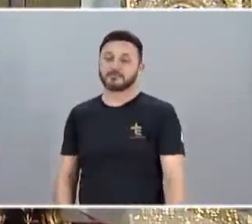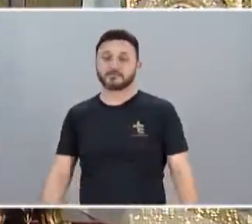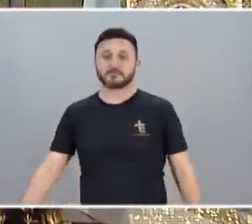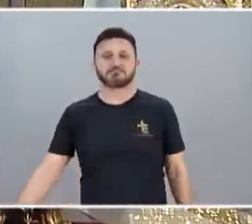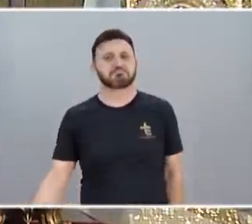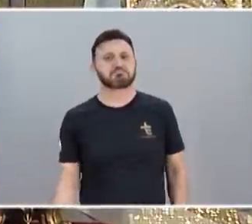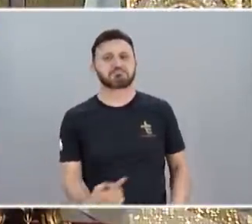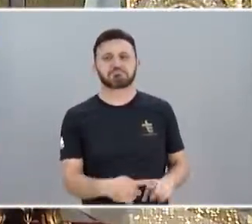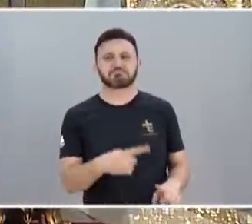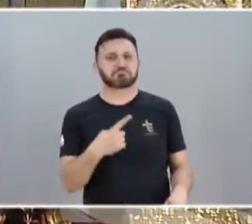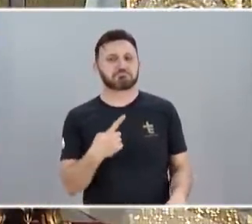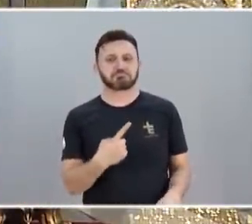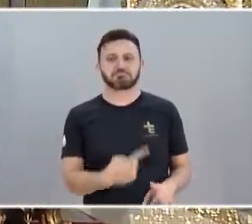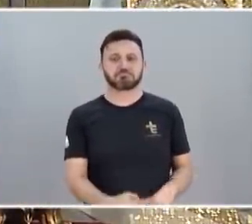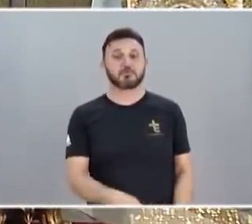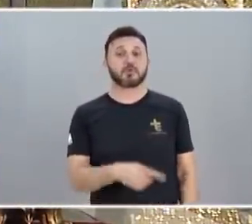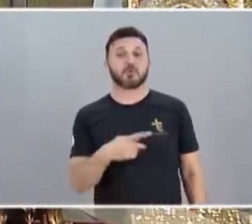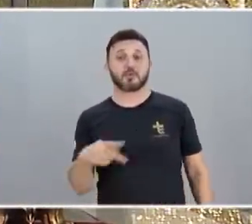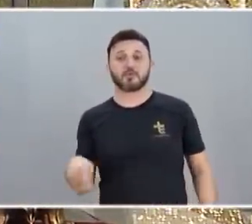altar.